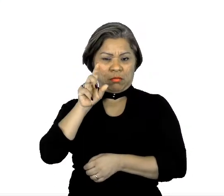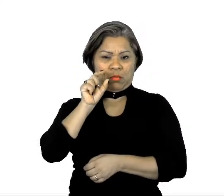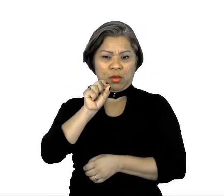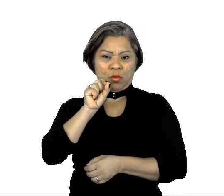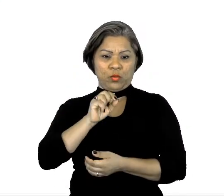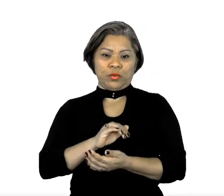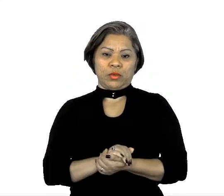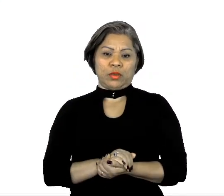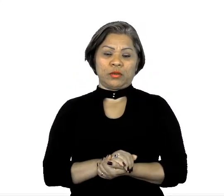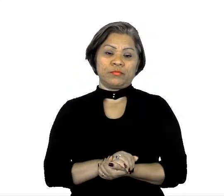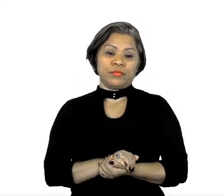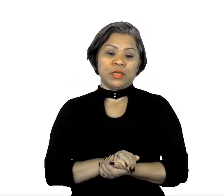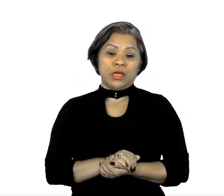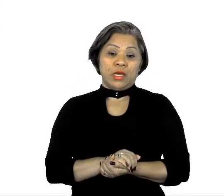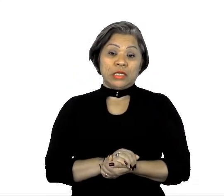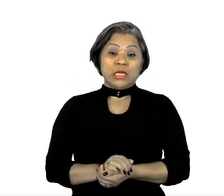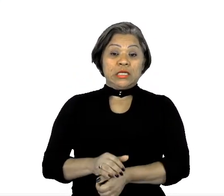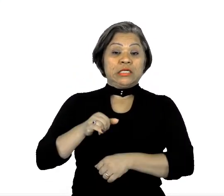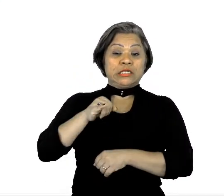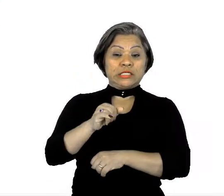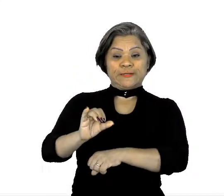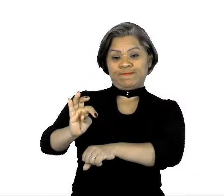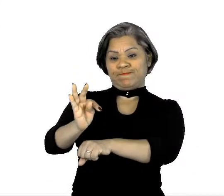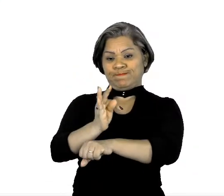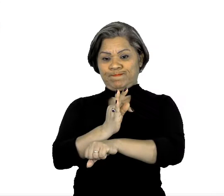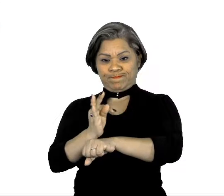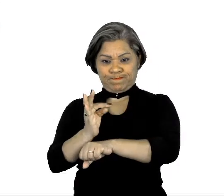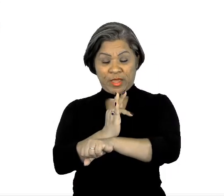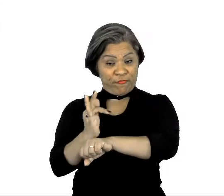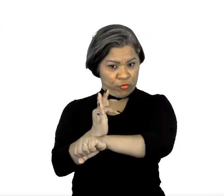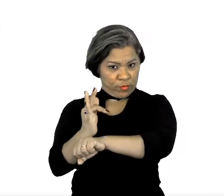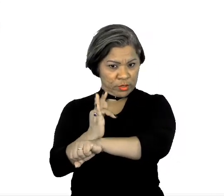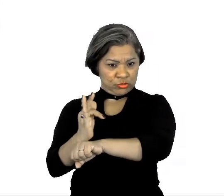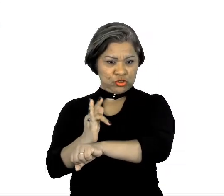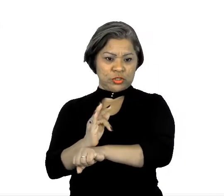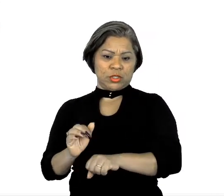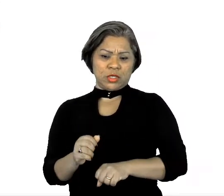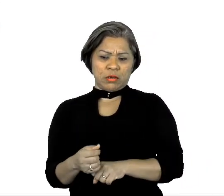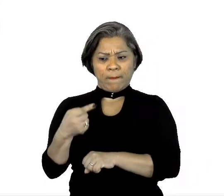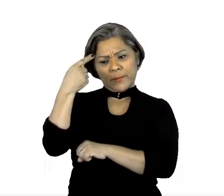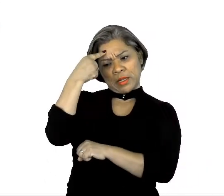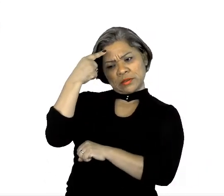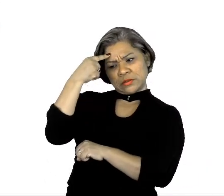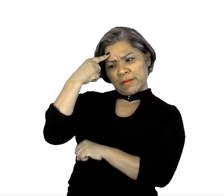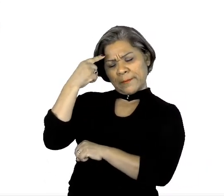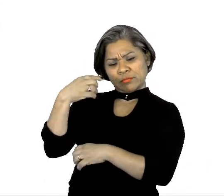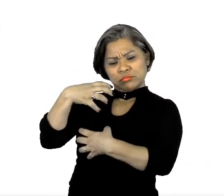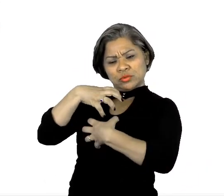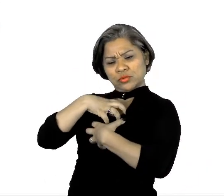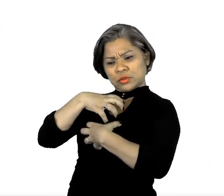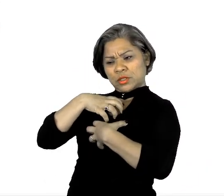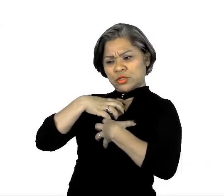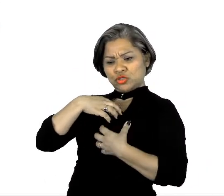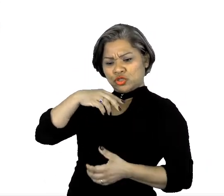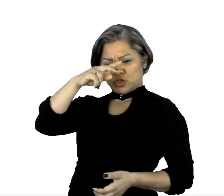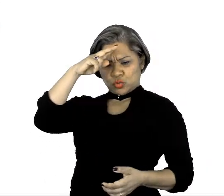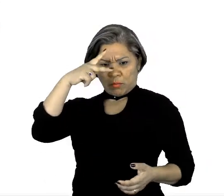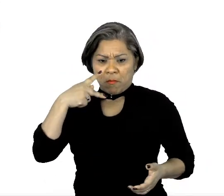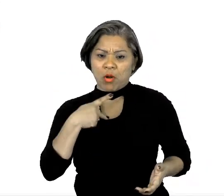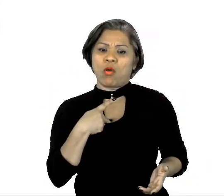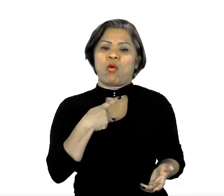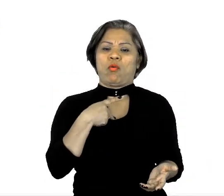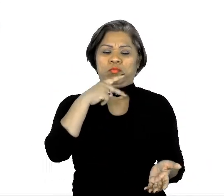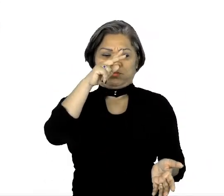dado o seu caráter informativo, o autor deve valer-se da produção de sentidos denotativos, tendendo à